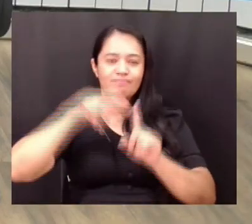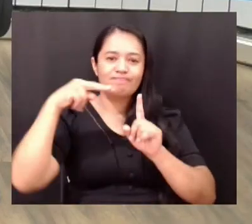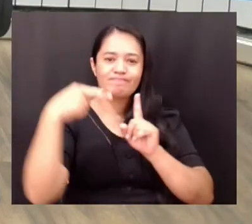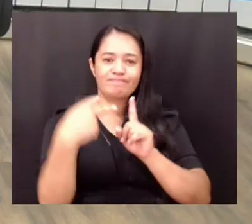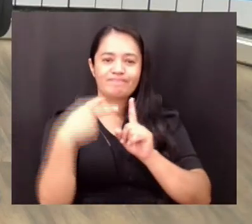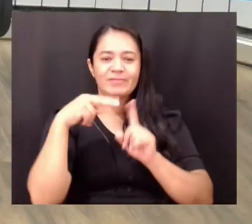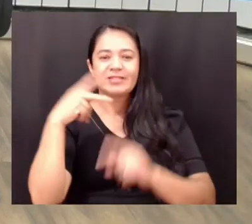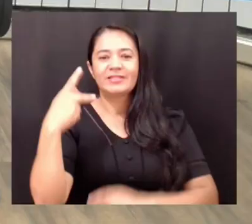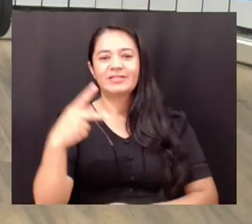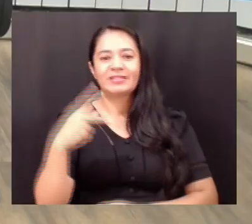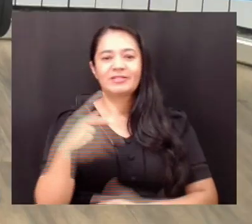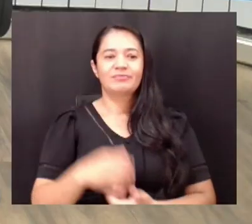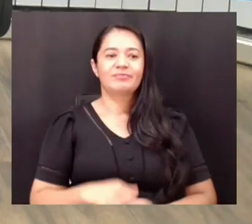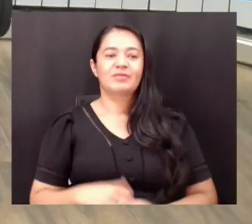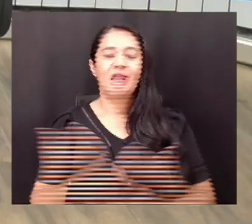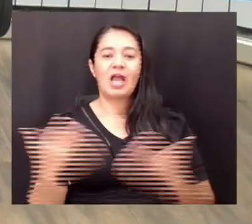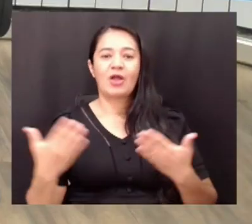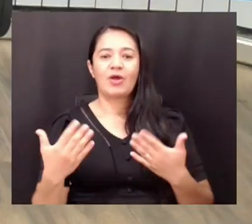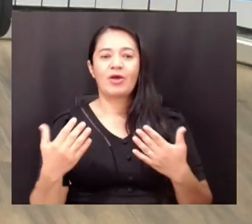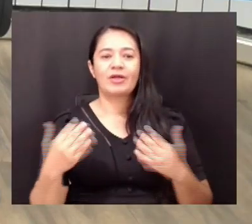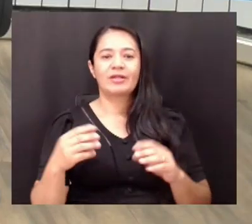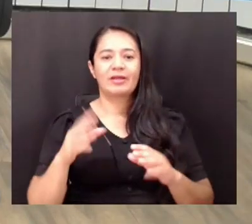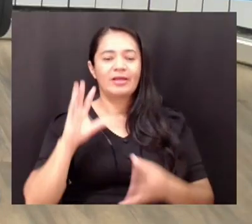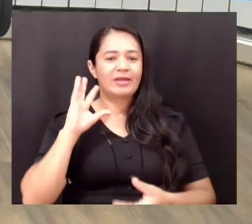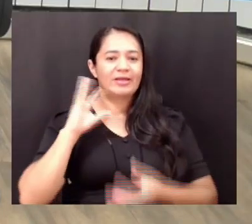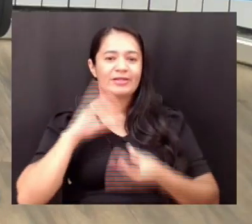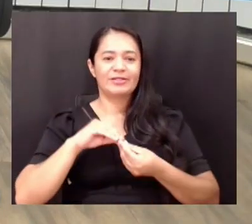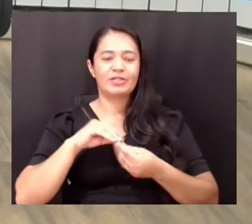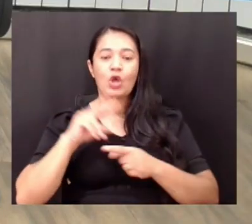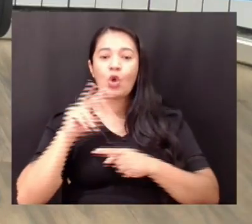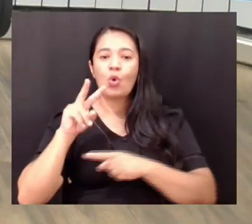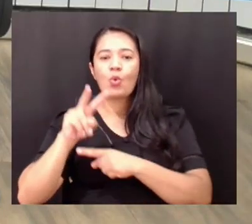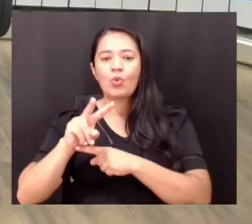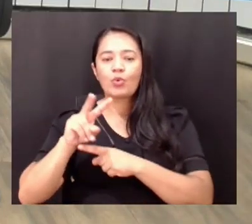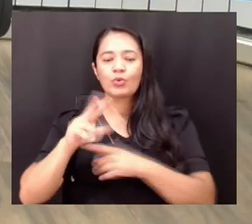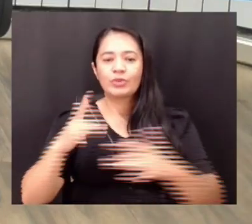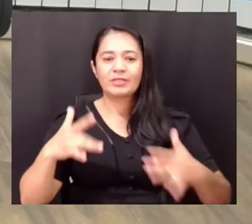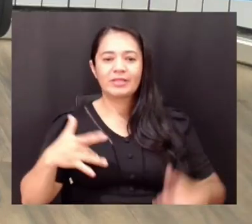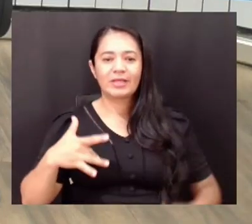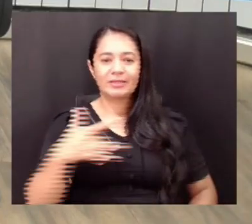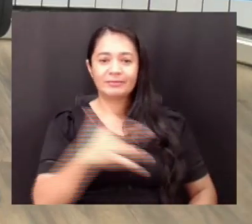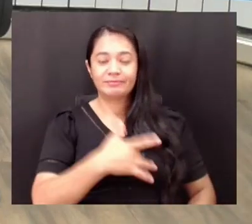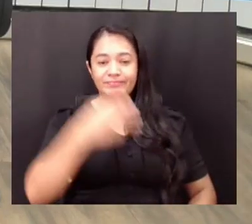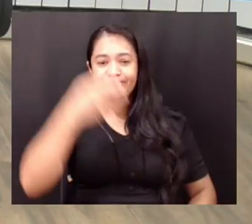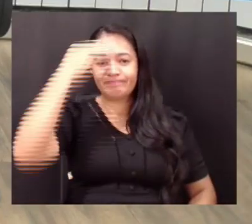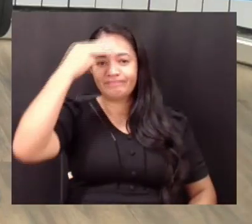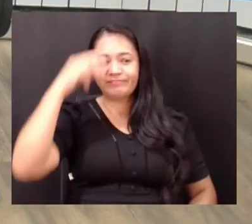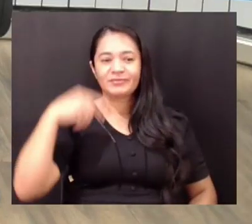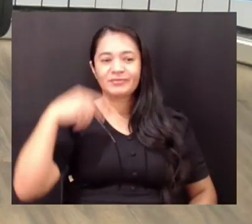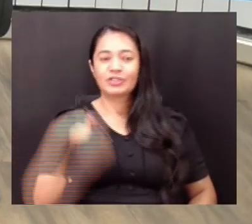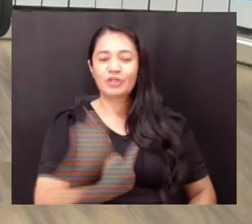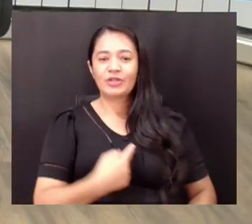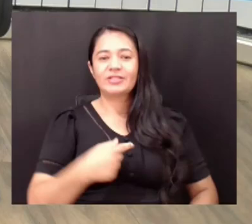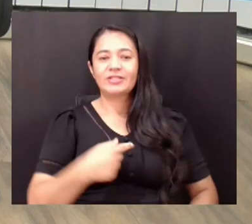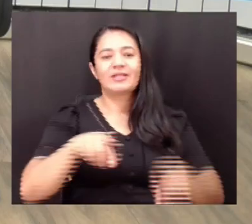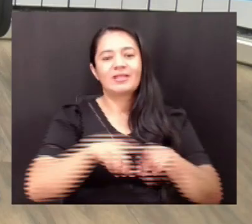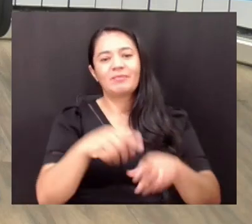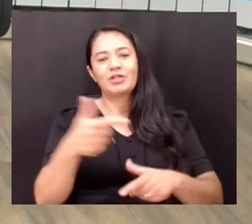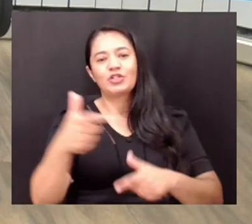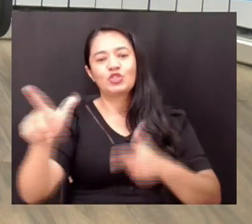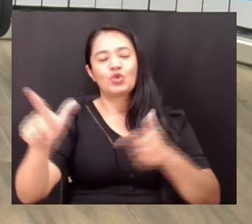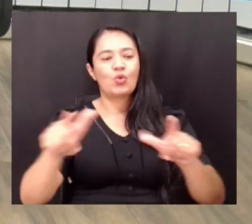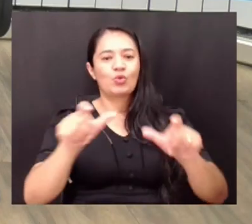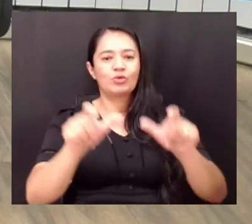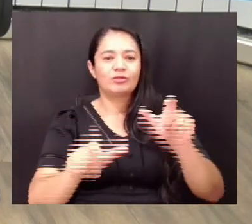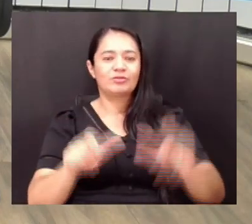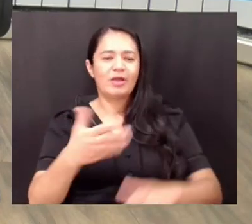mensagem que fica é exatamente essa, né? Cuidar da saúde mental da gente e dos outros, né? Sim. Dos nossos amigos, dos nossos colegas